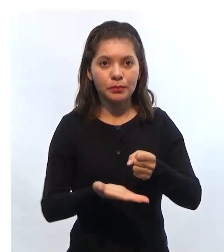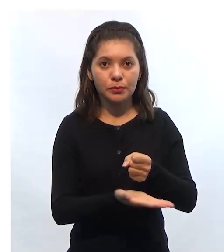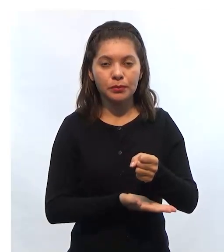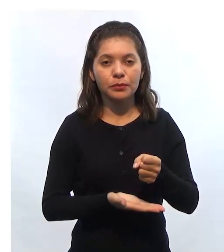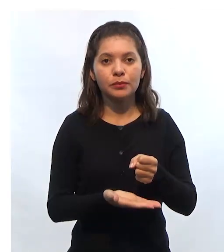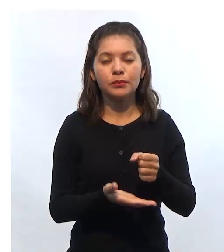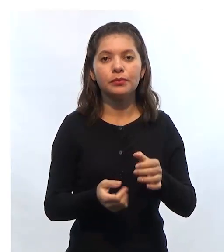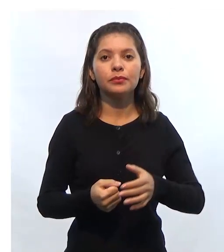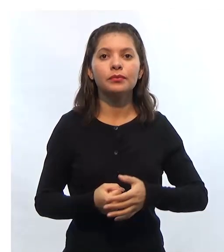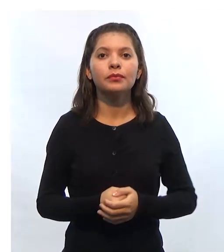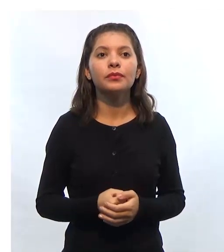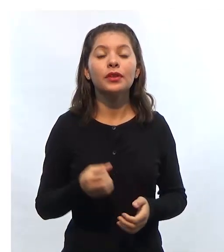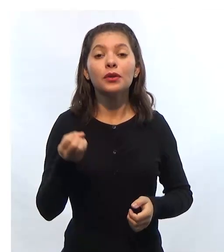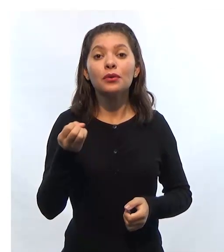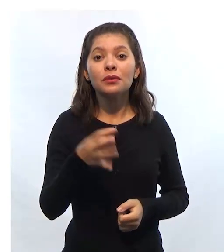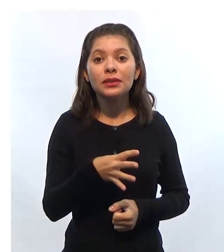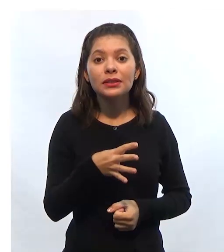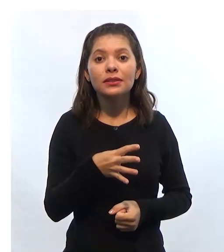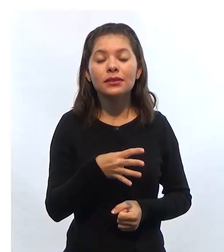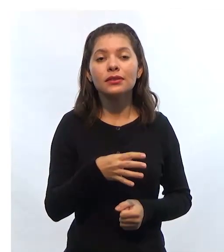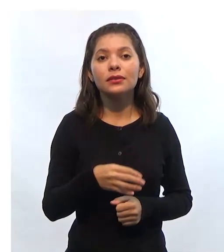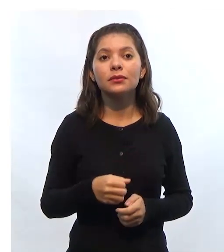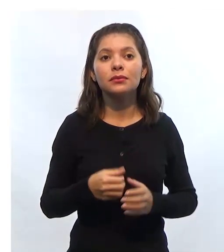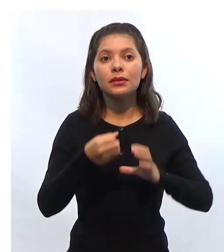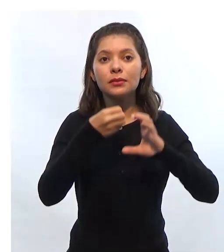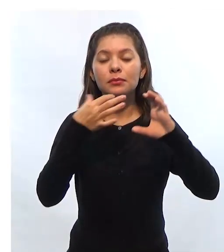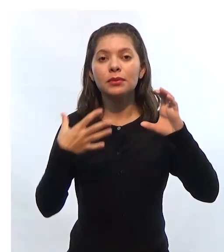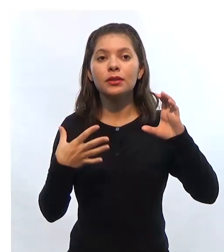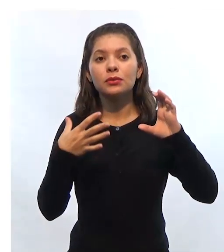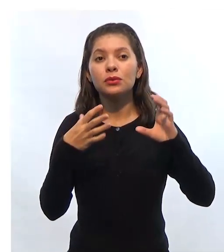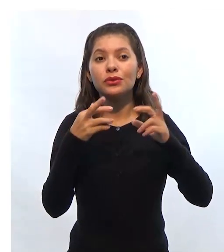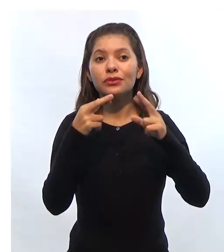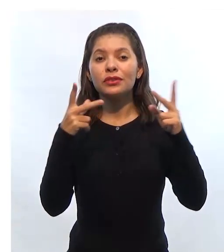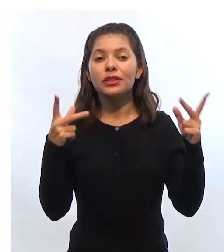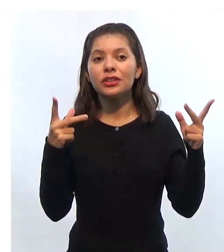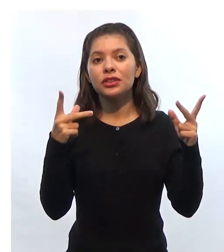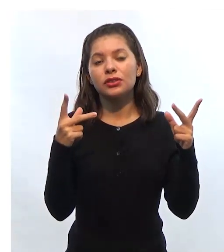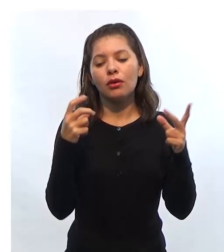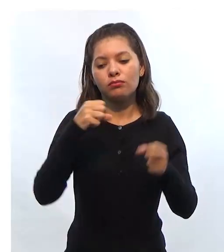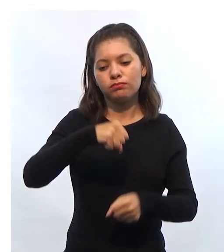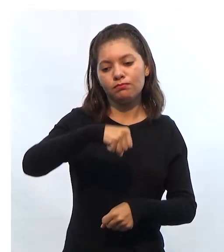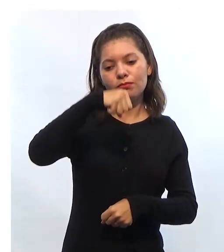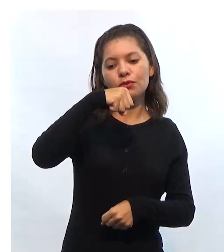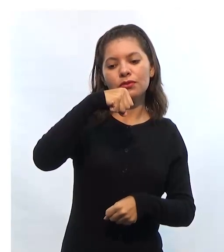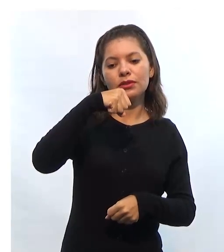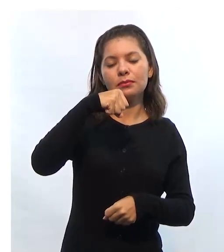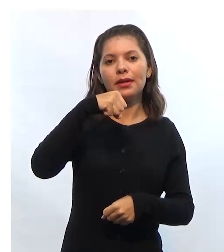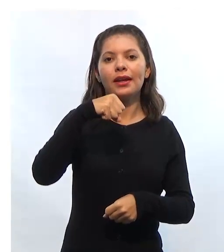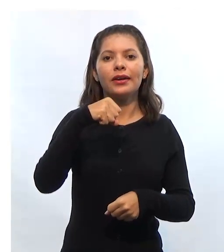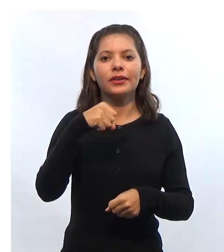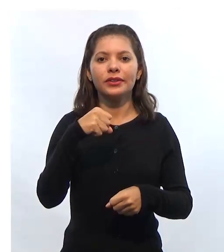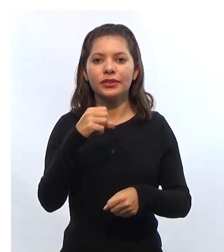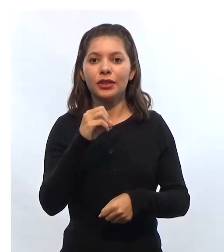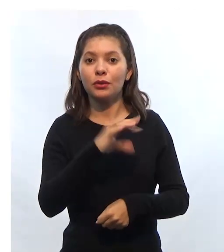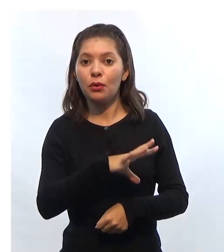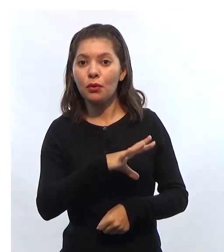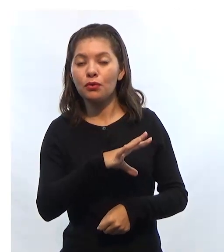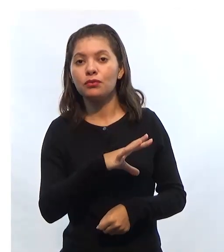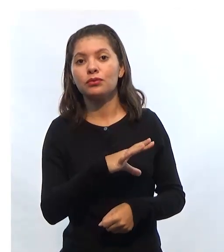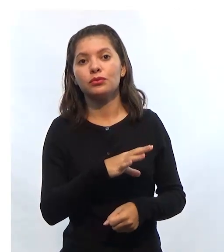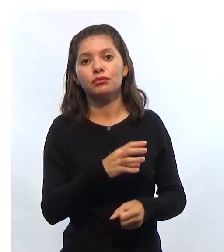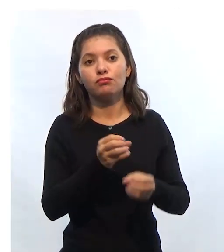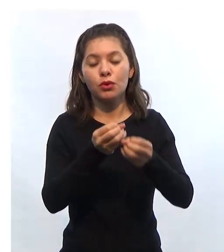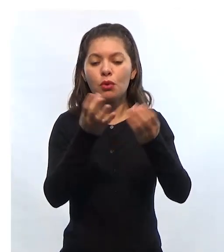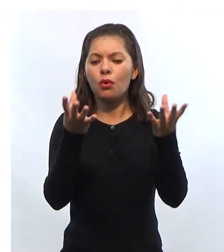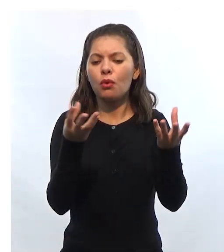da inovação, a fim de criar aspectos diferenciados para o produto. Pode ser a adoção de novas embalagens, novas